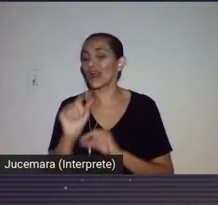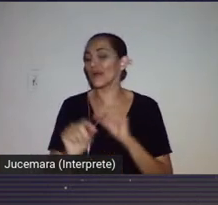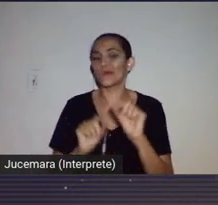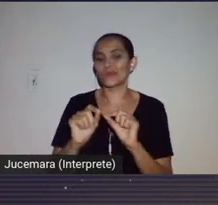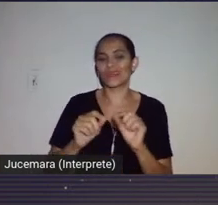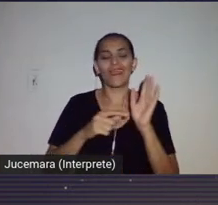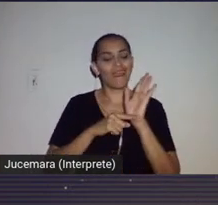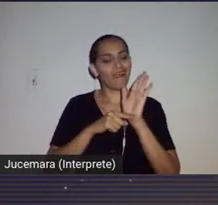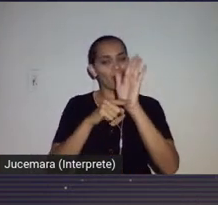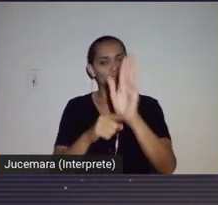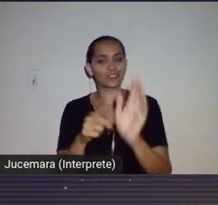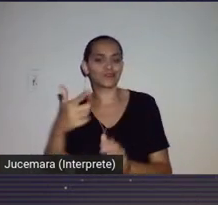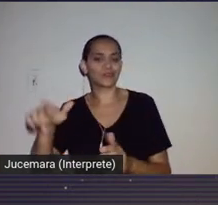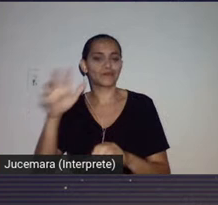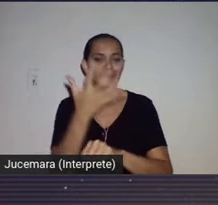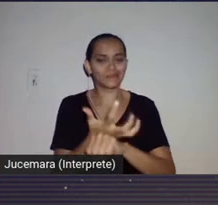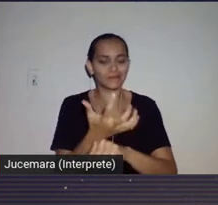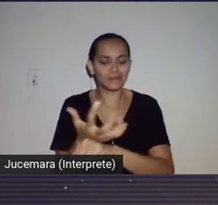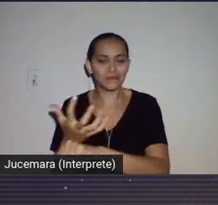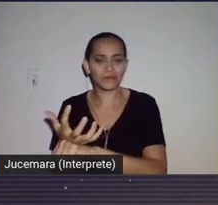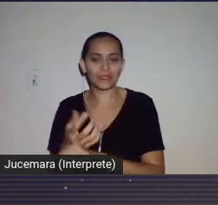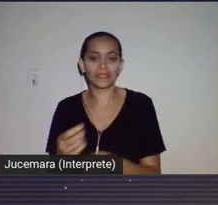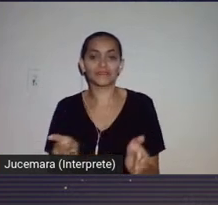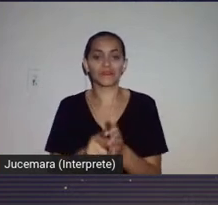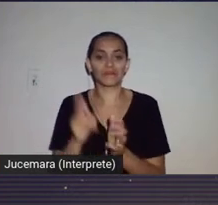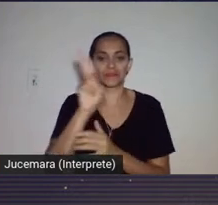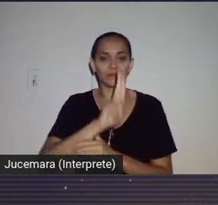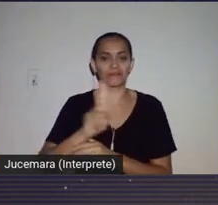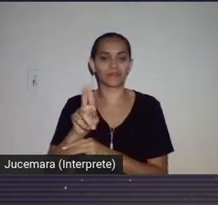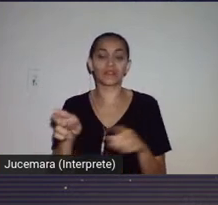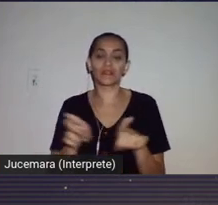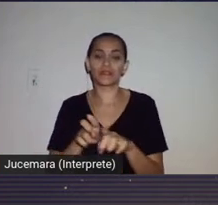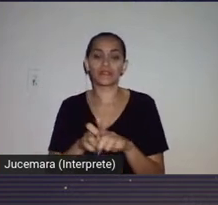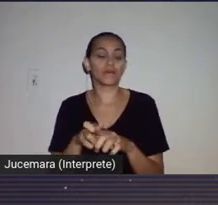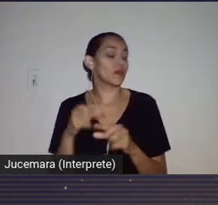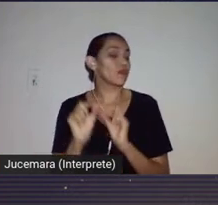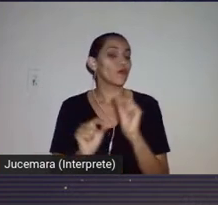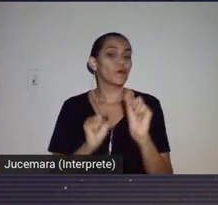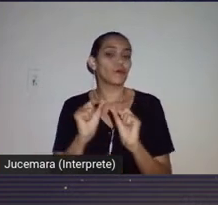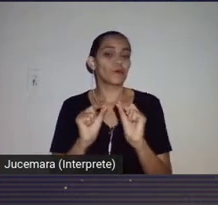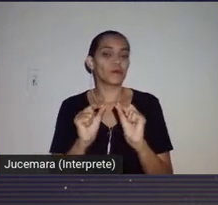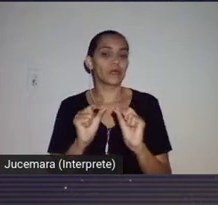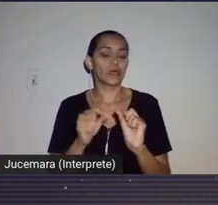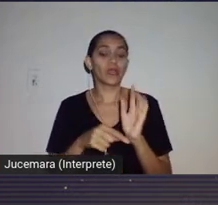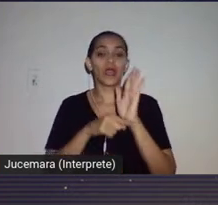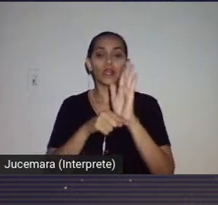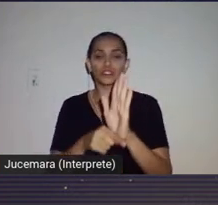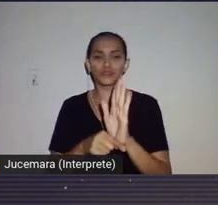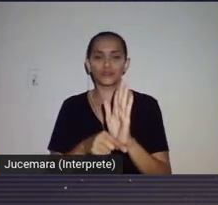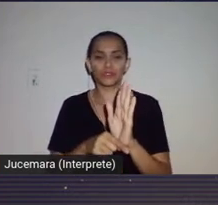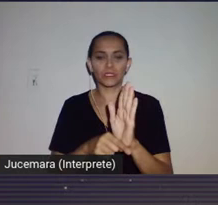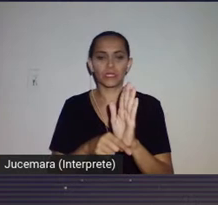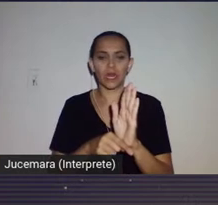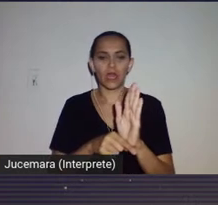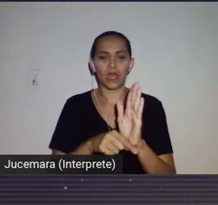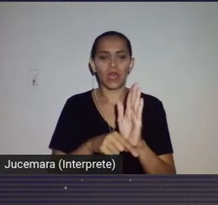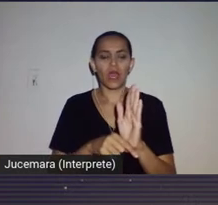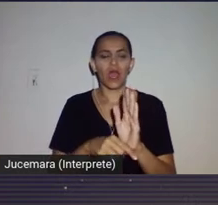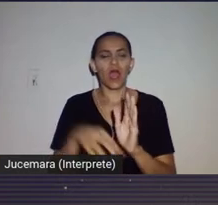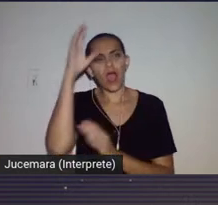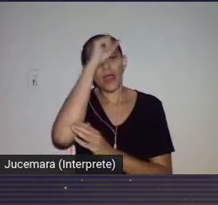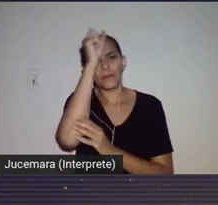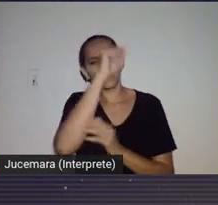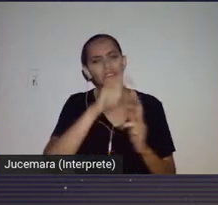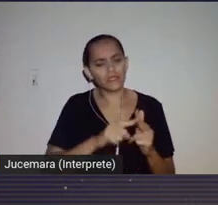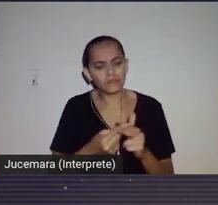em outras disciplinas da universidade e também, enfim, eu acho que a programar melhor. Sobre Olimpíadas em si,